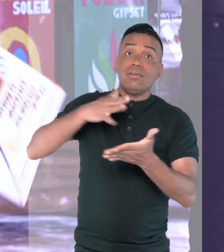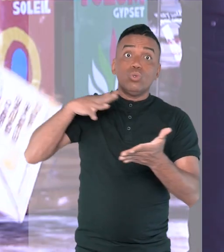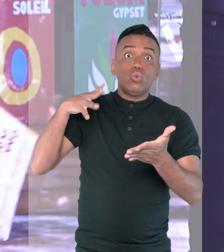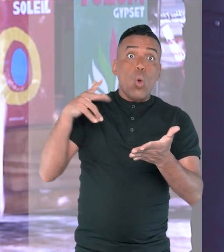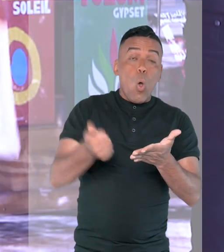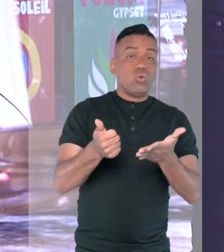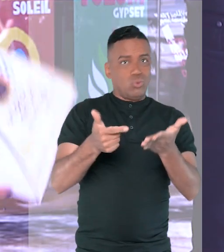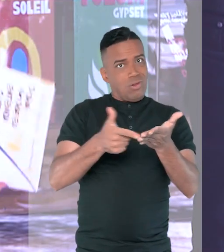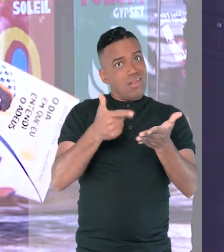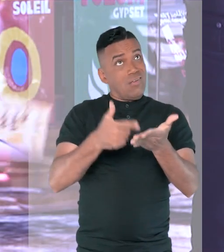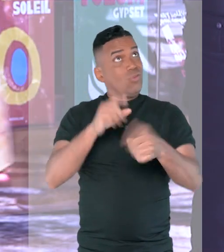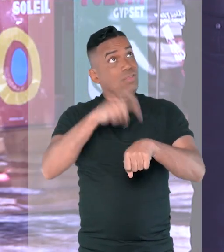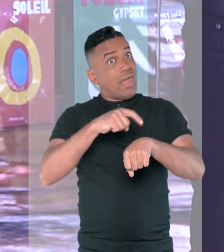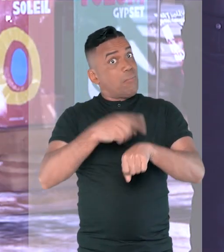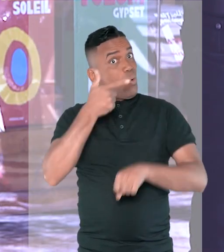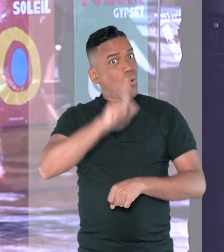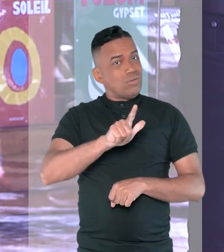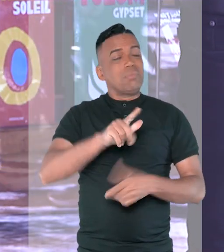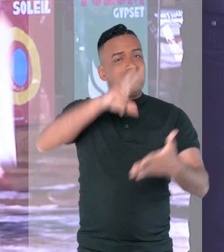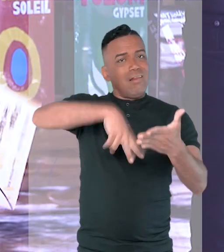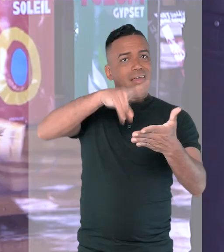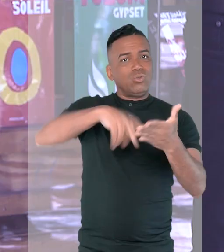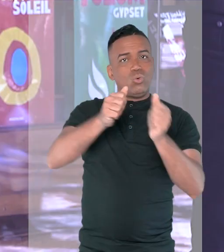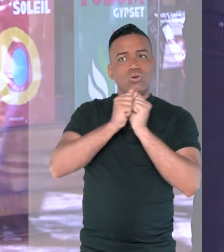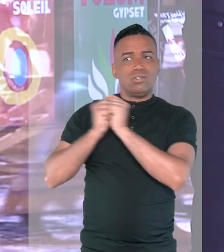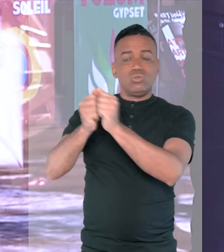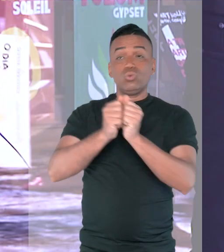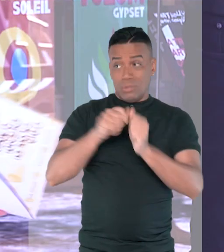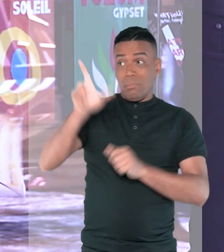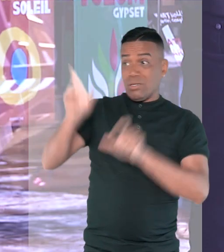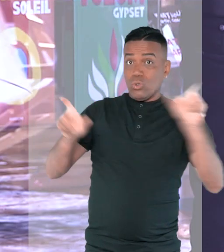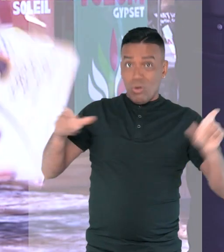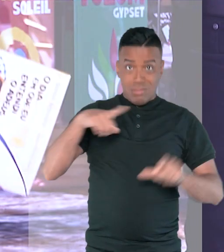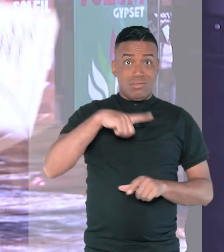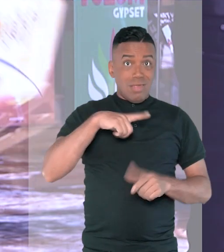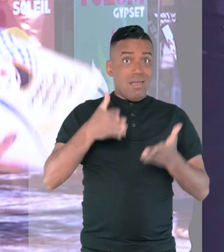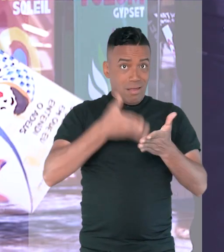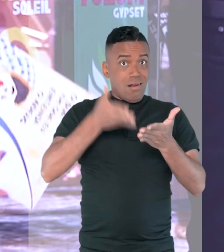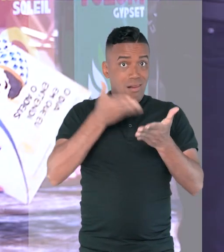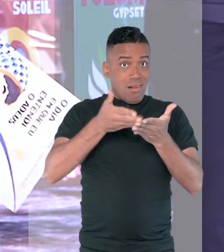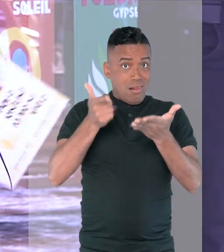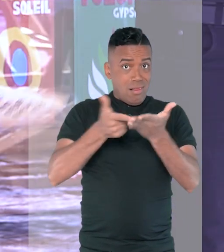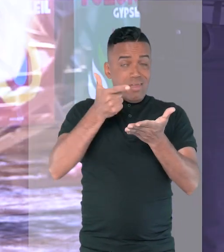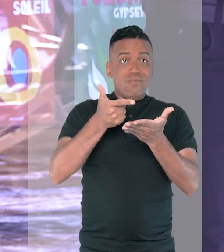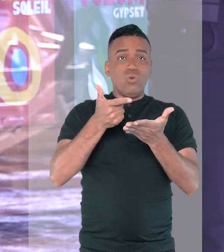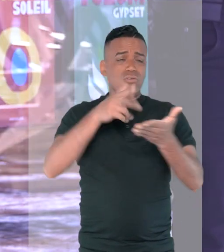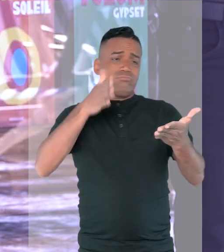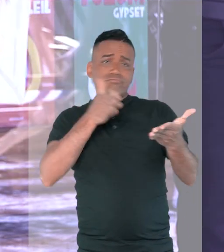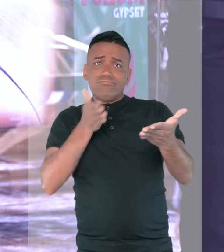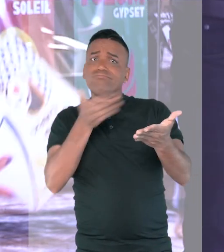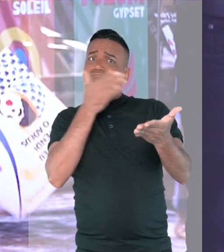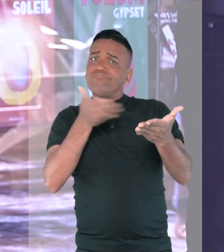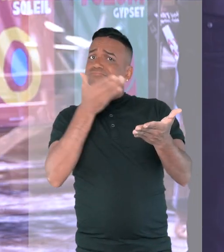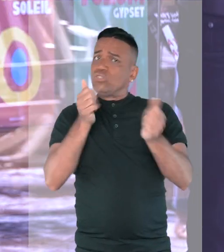espero que dê tempo de eu ler tudo, mas eu gostaria de fazer uma leitura coletiva. Quem tiver o livro pode acompanhar, e